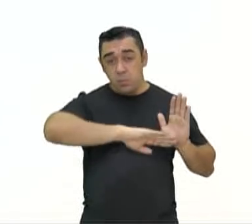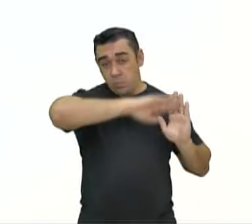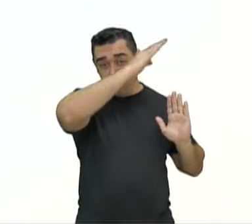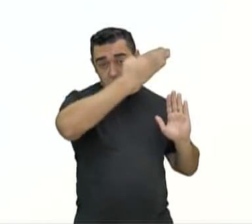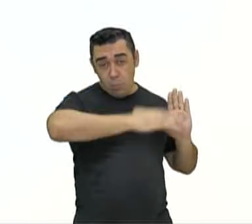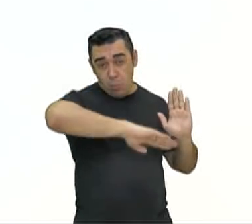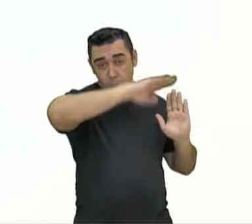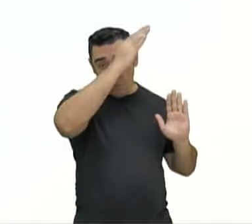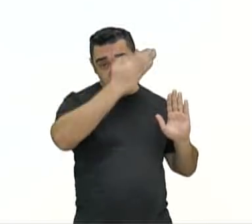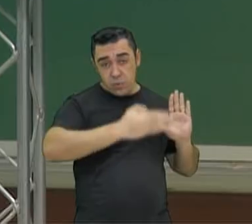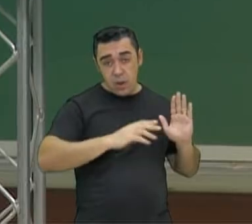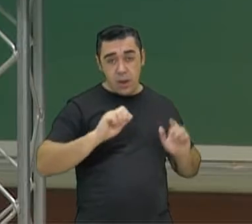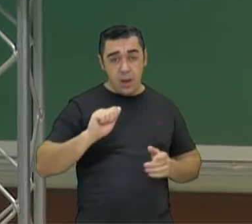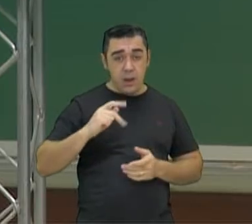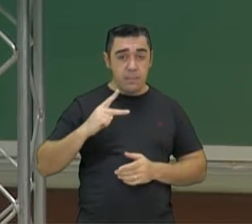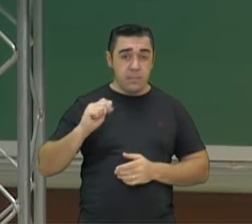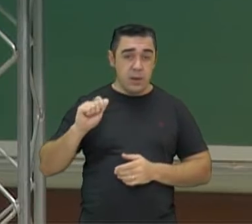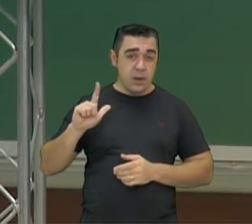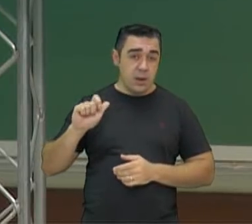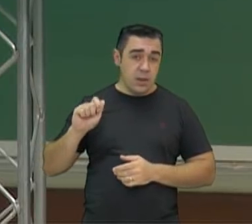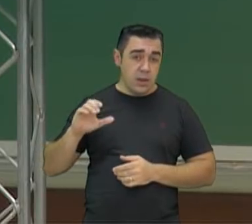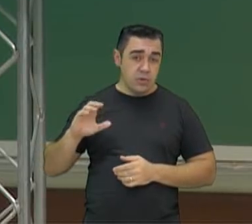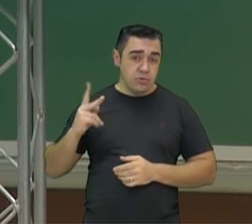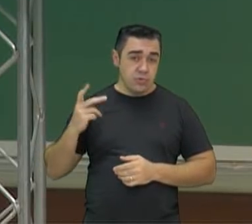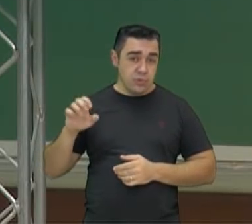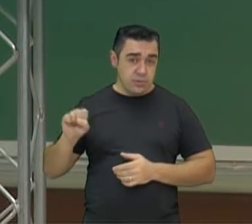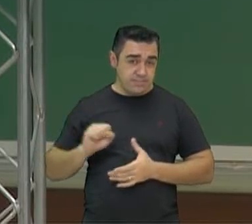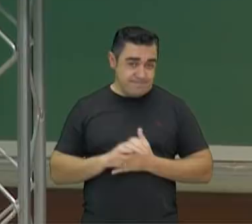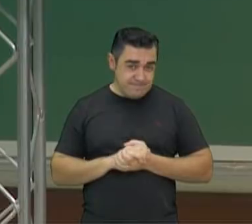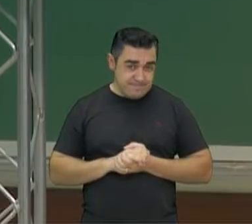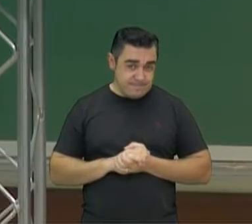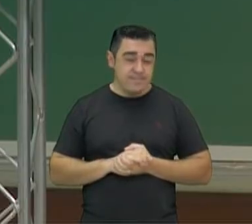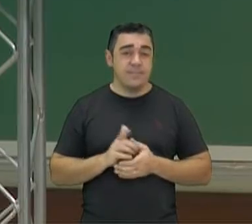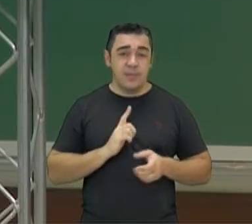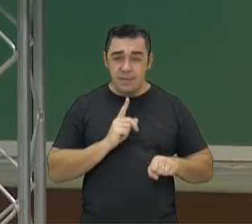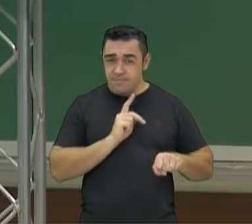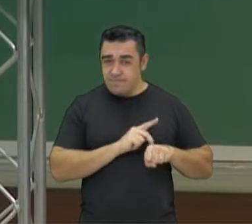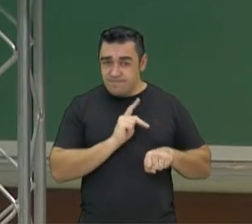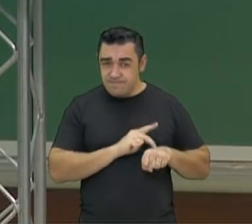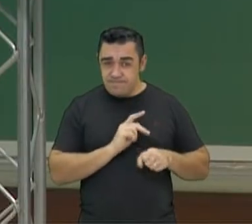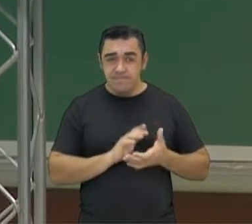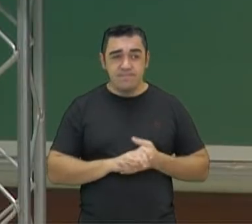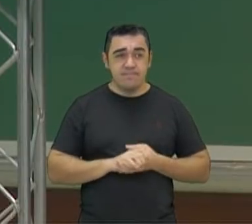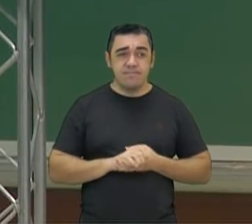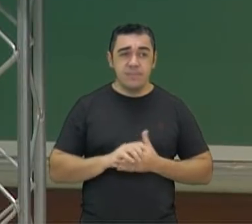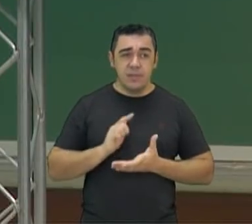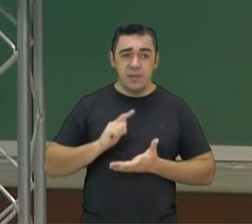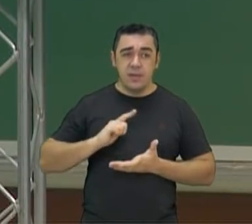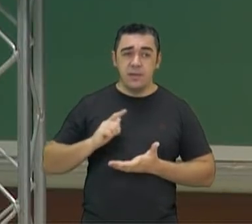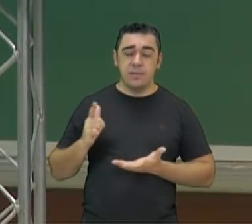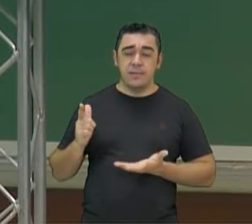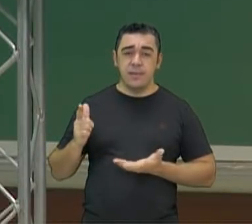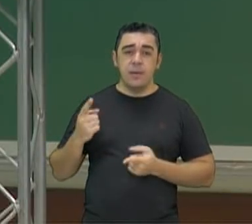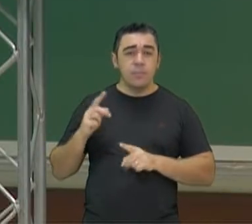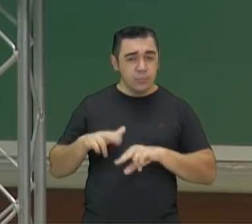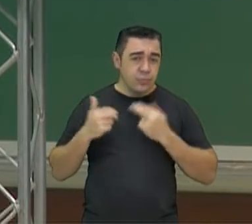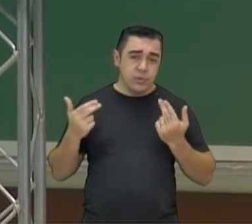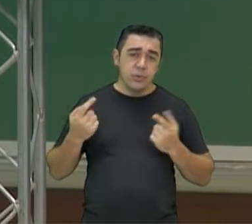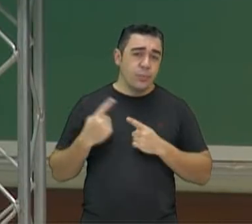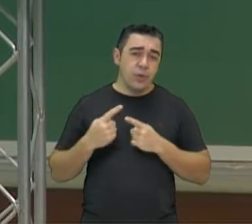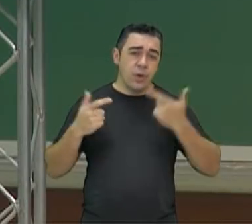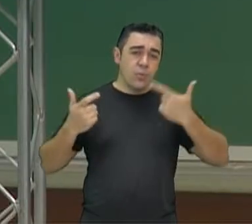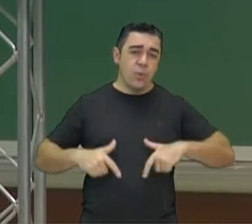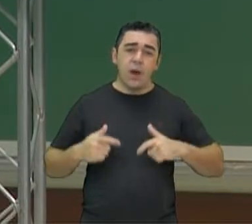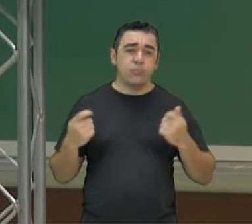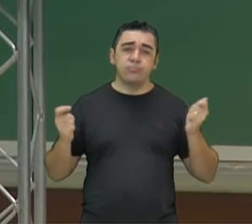Apalaches, tá aqui. Aí você tem aqui, ó, as Rochosas, Mackenzie, tá aí como